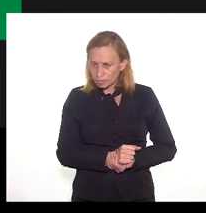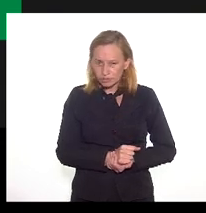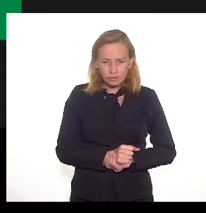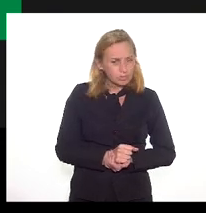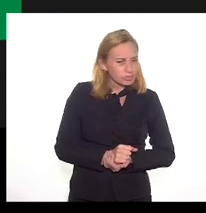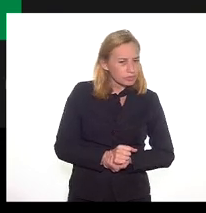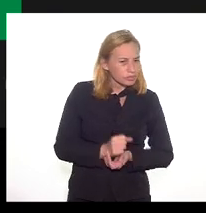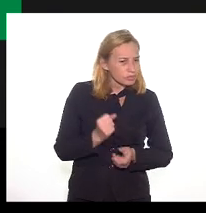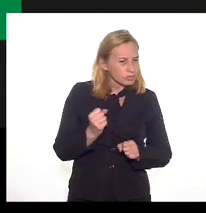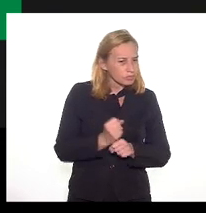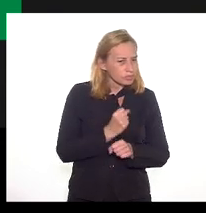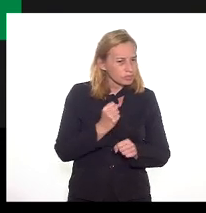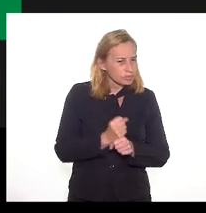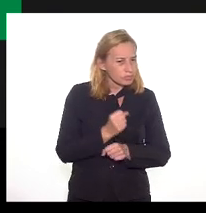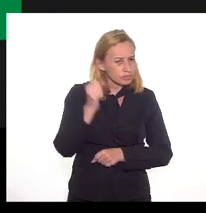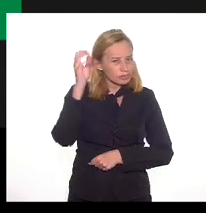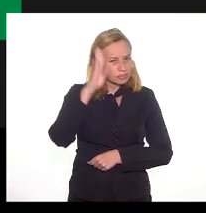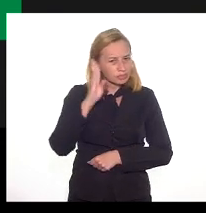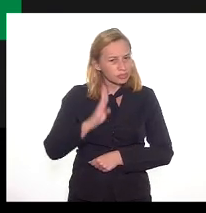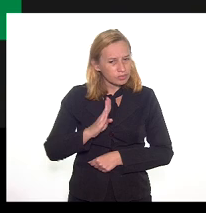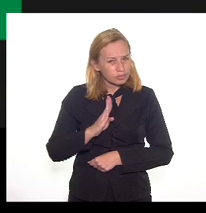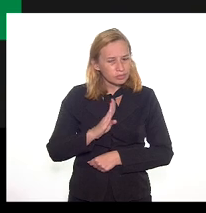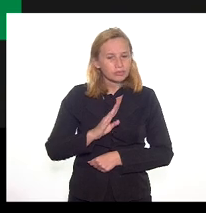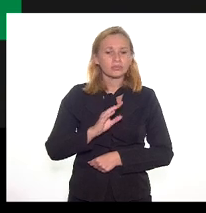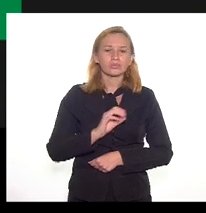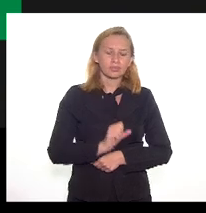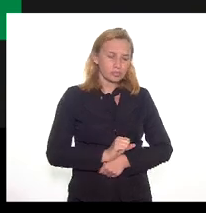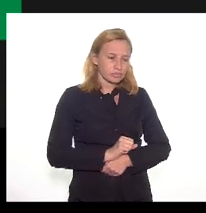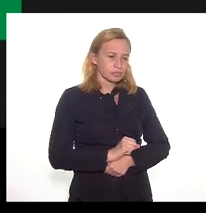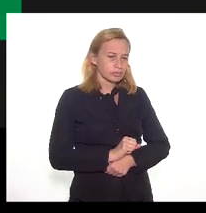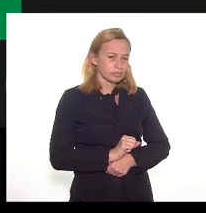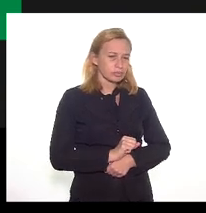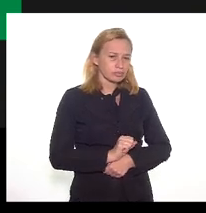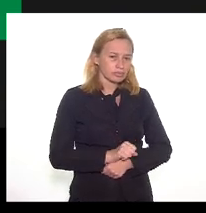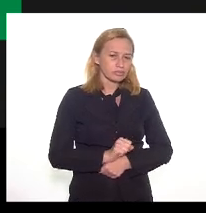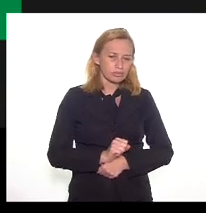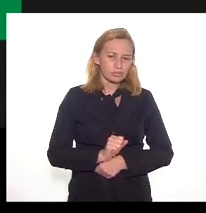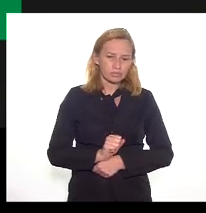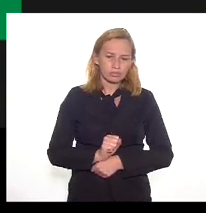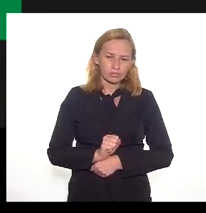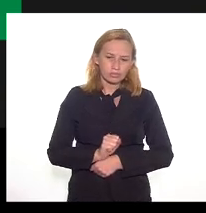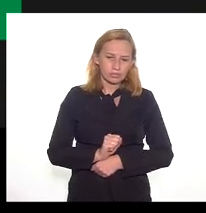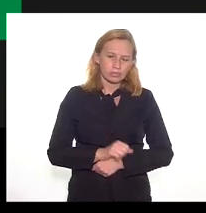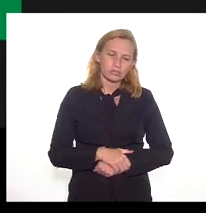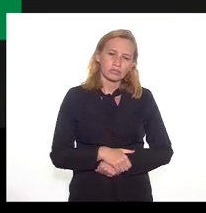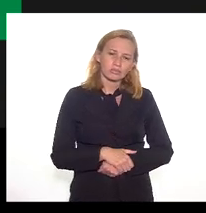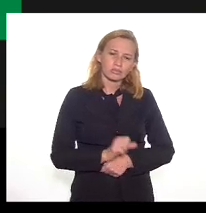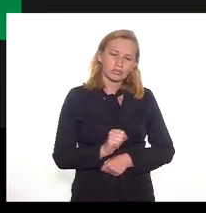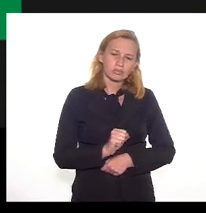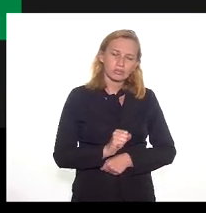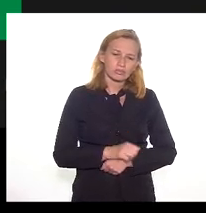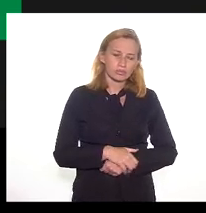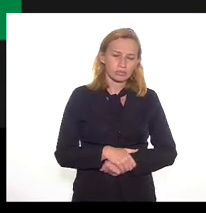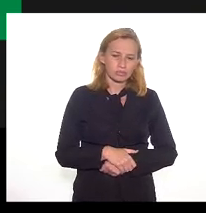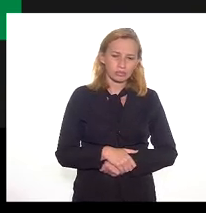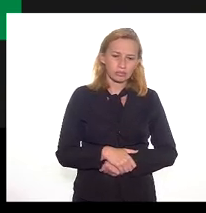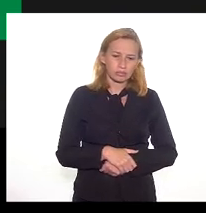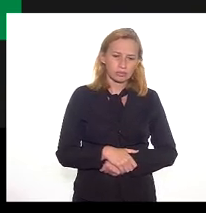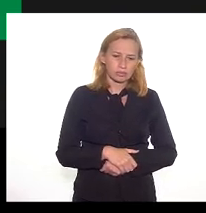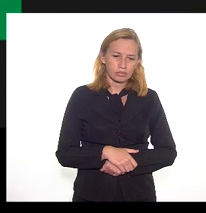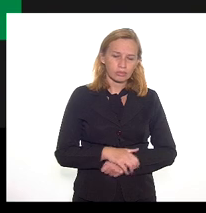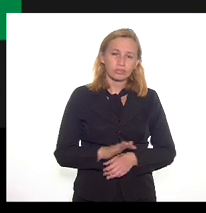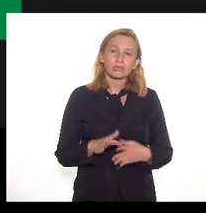vai ser construída no Brasil? Tem conteúdo local exigido. Sim. Sabe